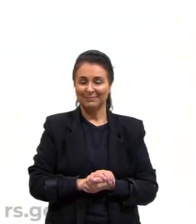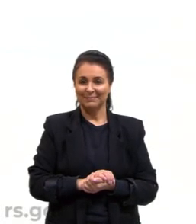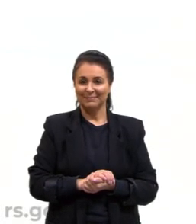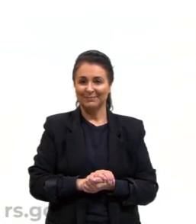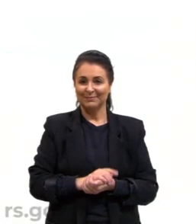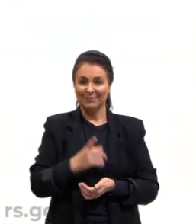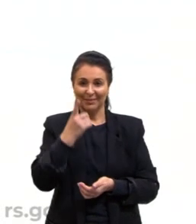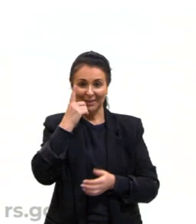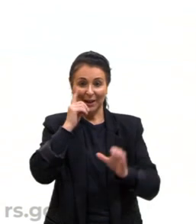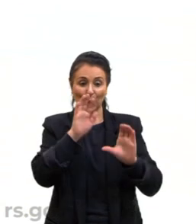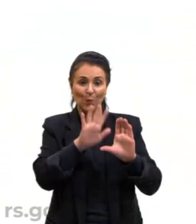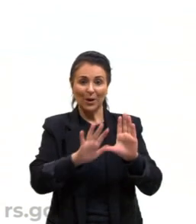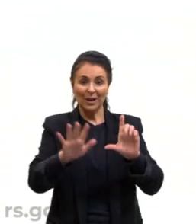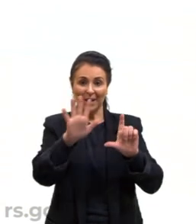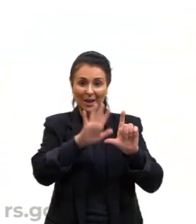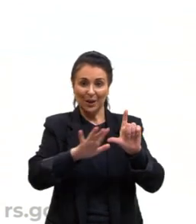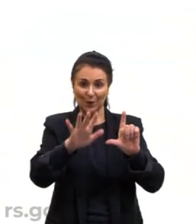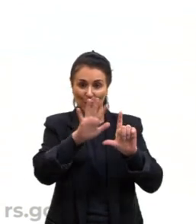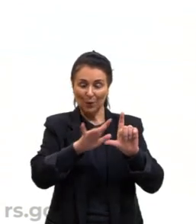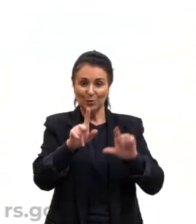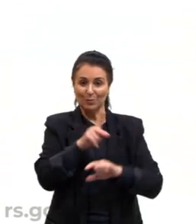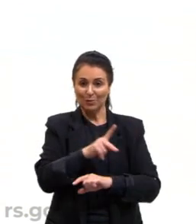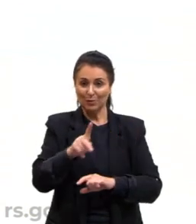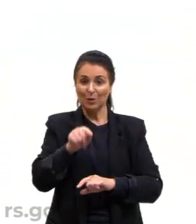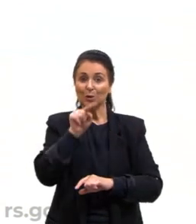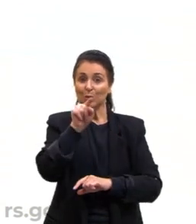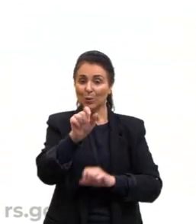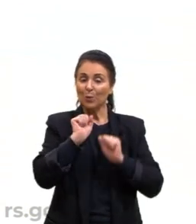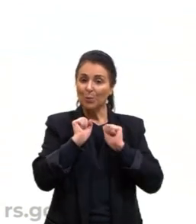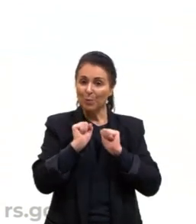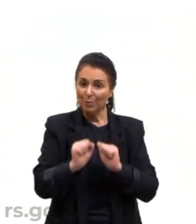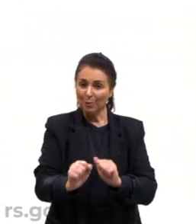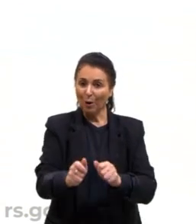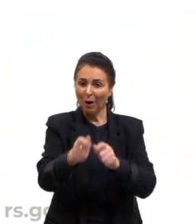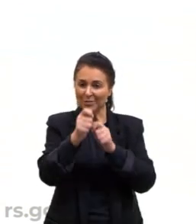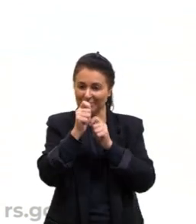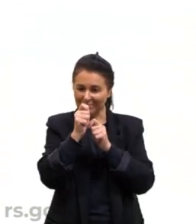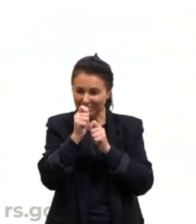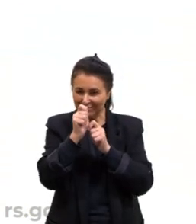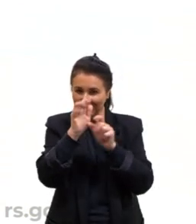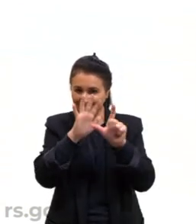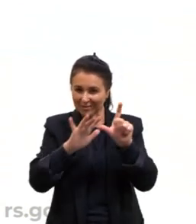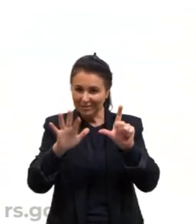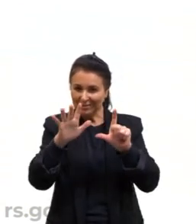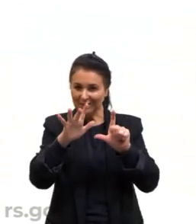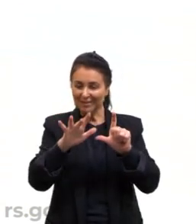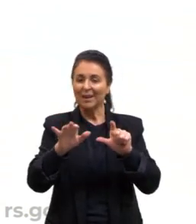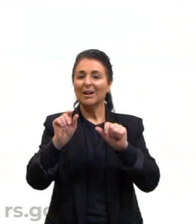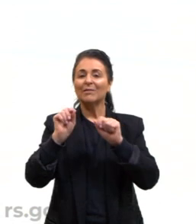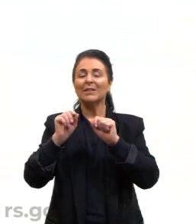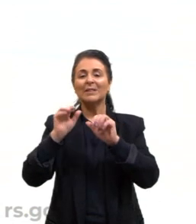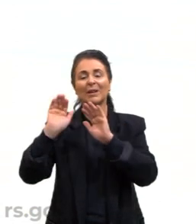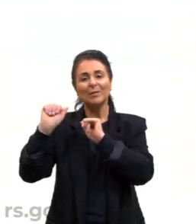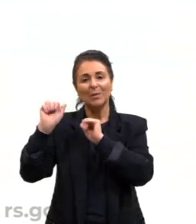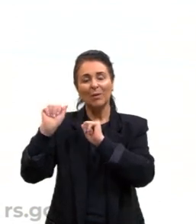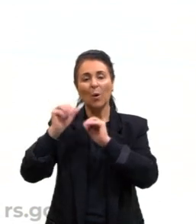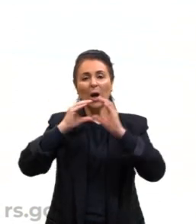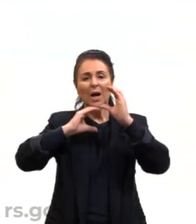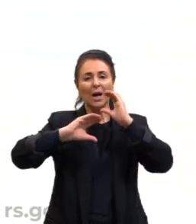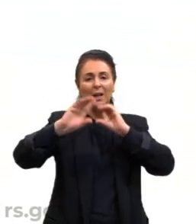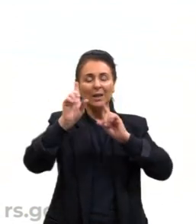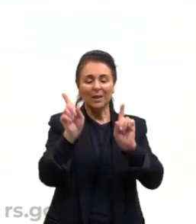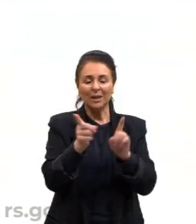aqui tem o QR Code onde você pode exercitar aí a o teu espanhol cantando música